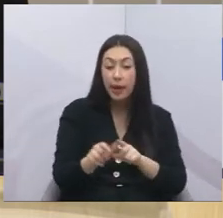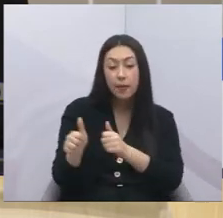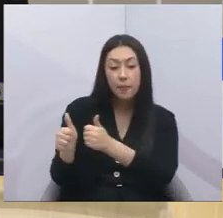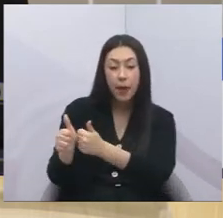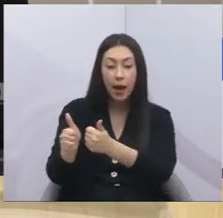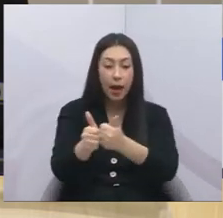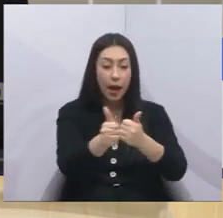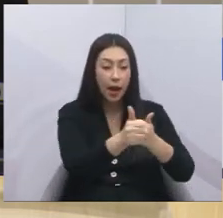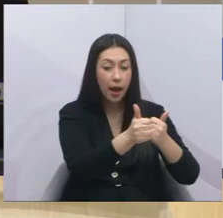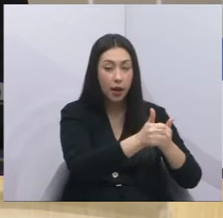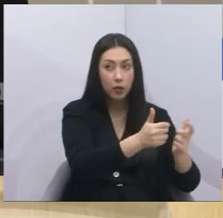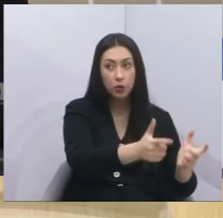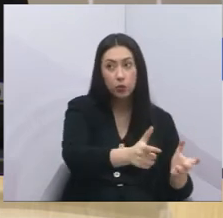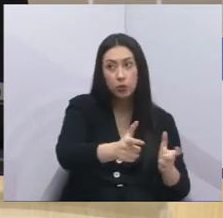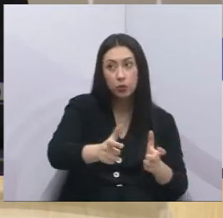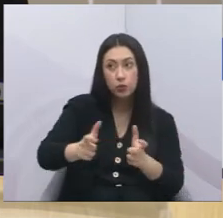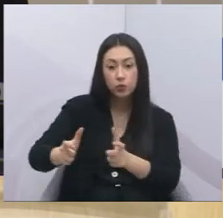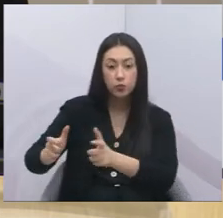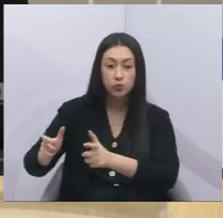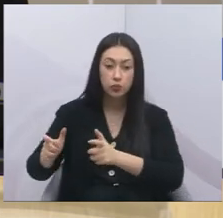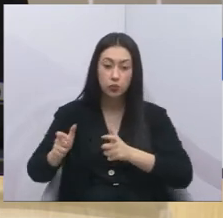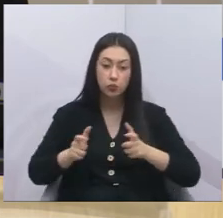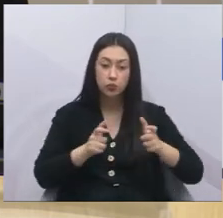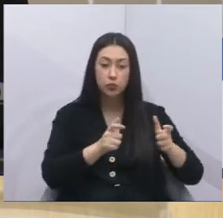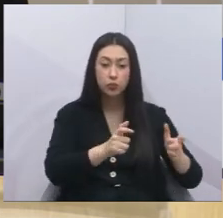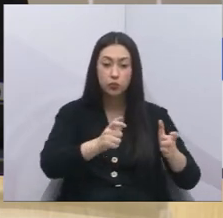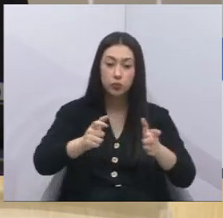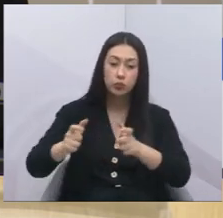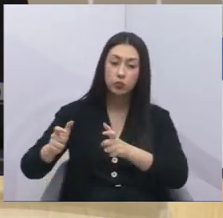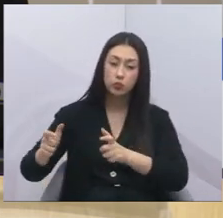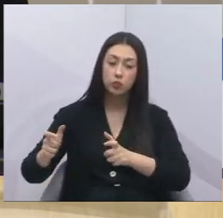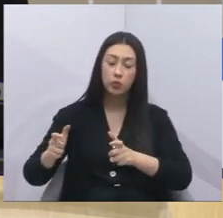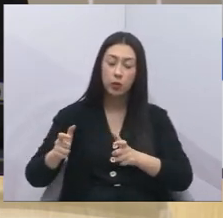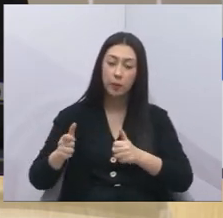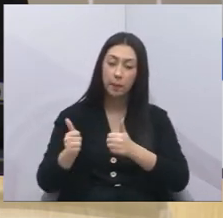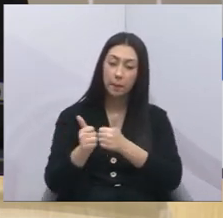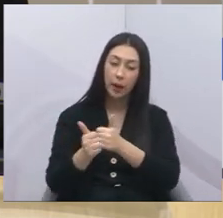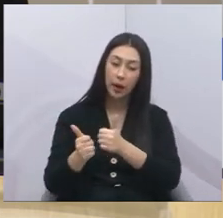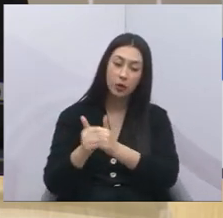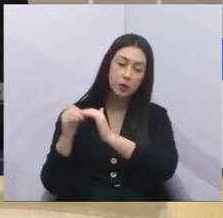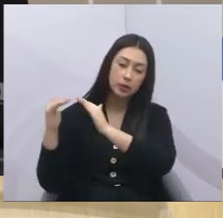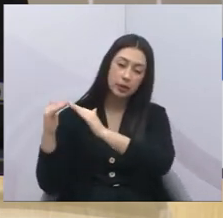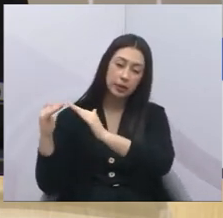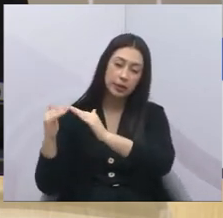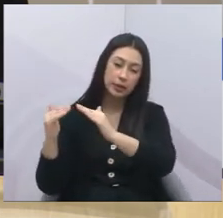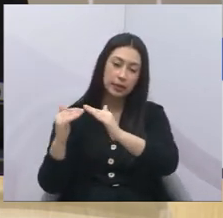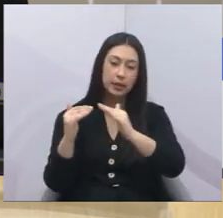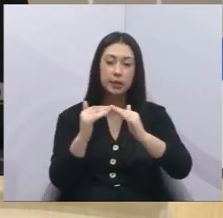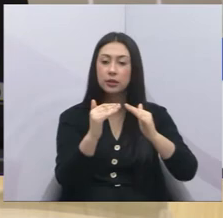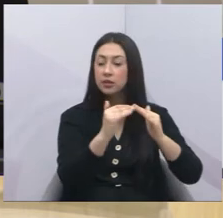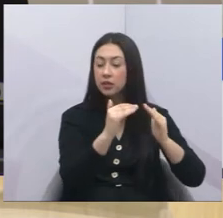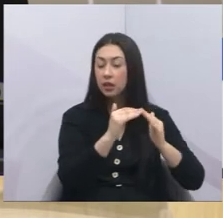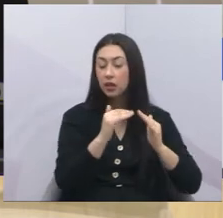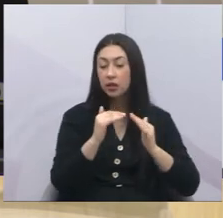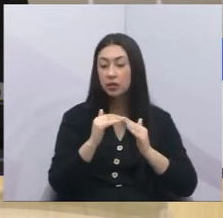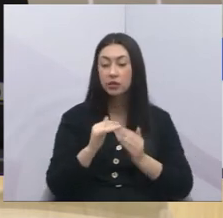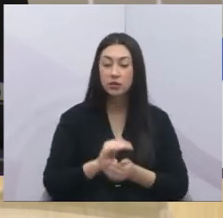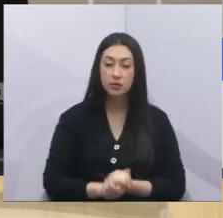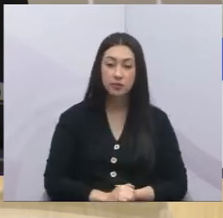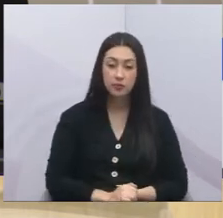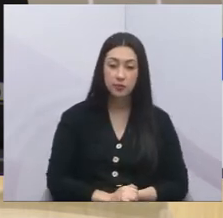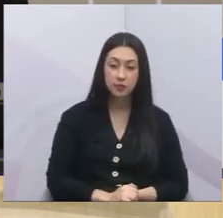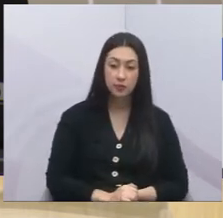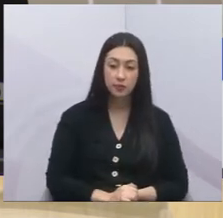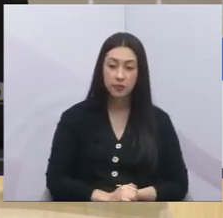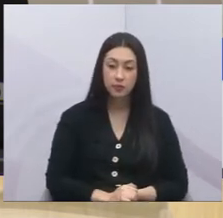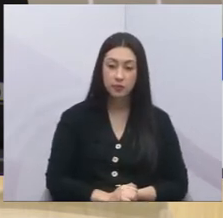respectivas porções de vias públicas que ficam em torno aos prédios em que estão localizados.